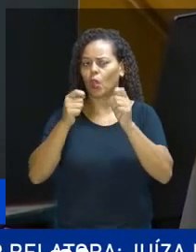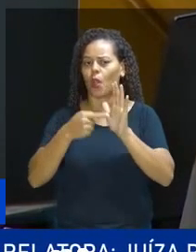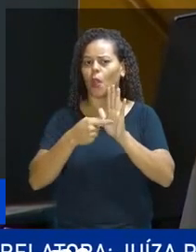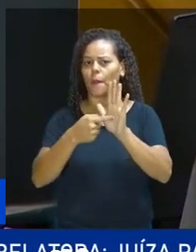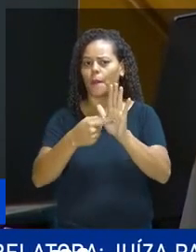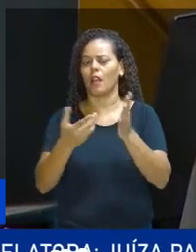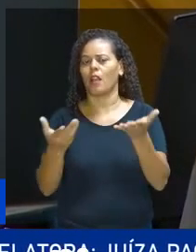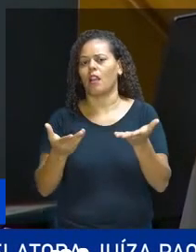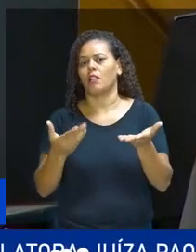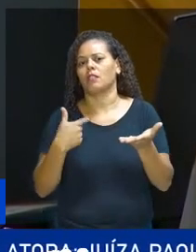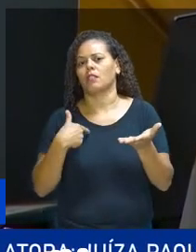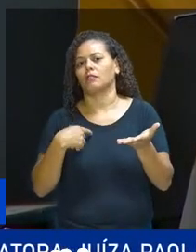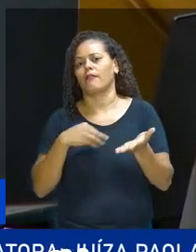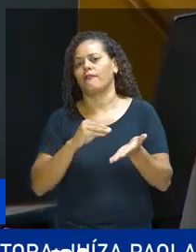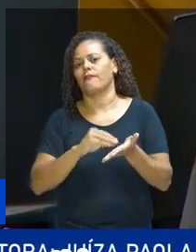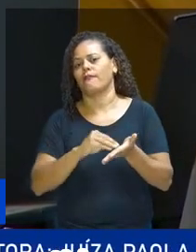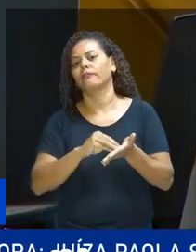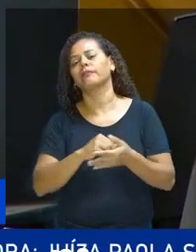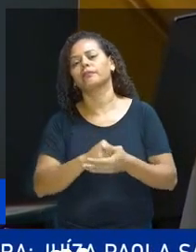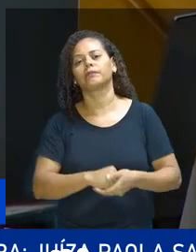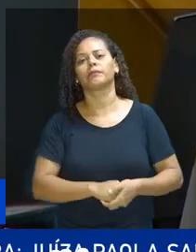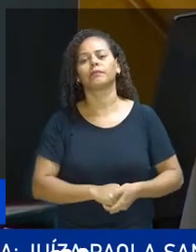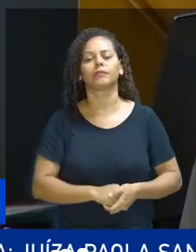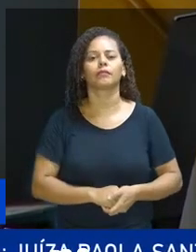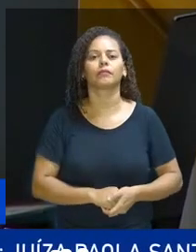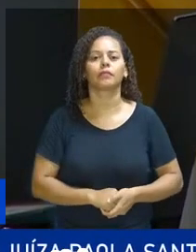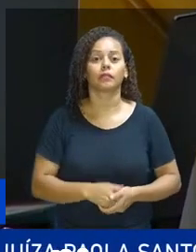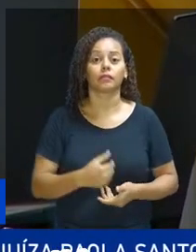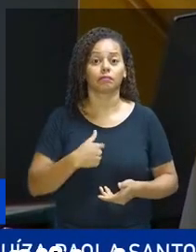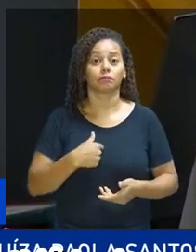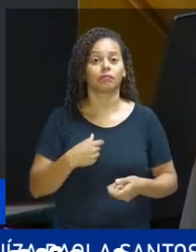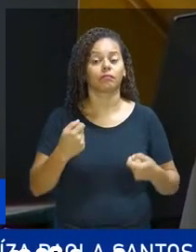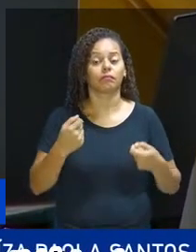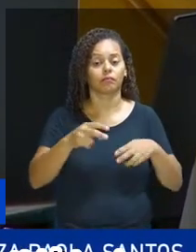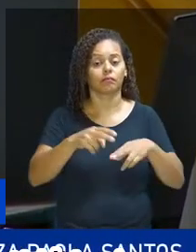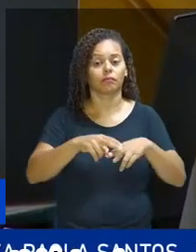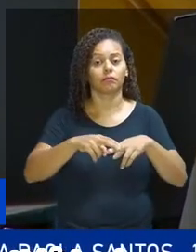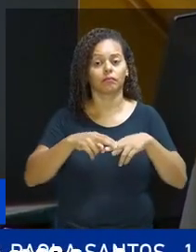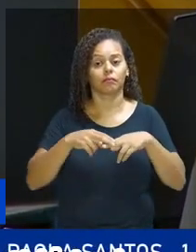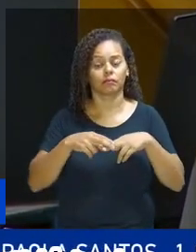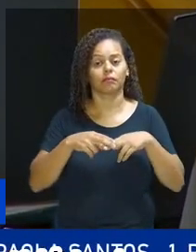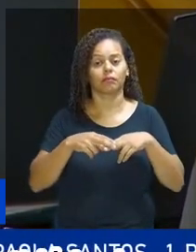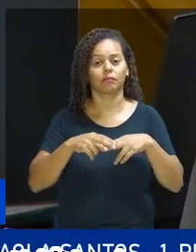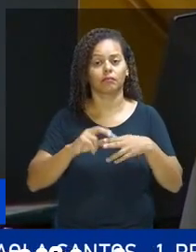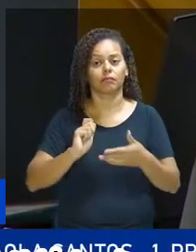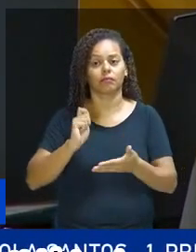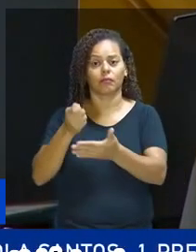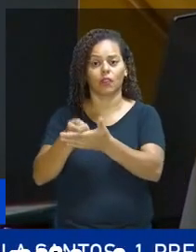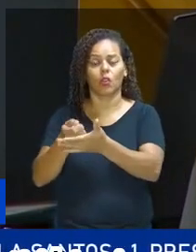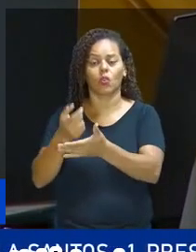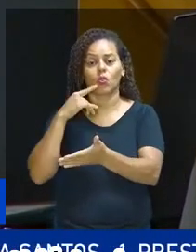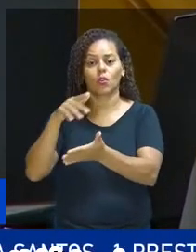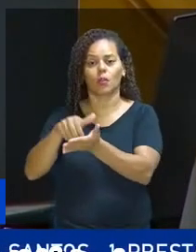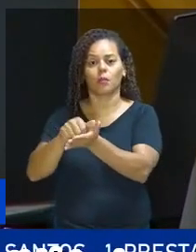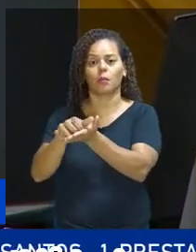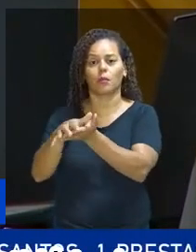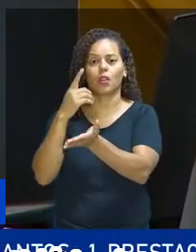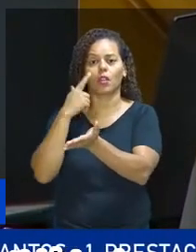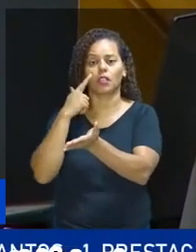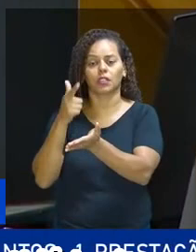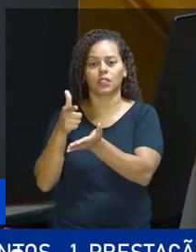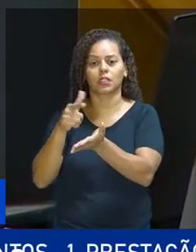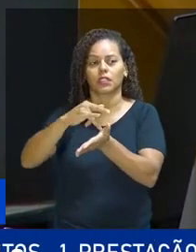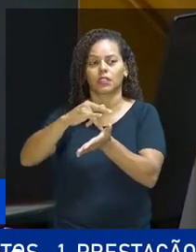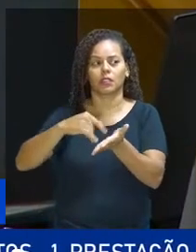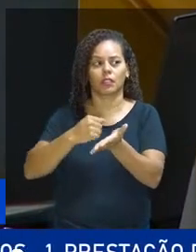de manifestação. A agremiação, em nota explicativa, esclareceu que o partido estava impossibilitado de receber repasses do fundo